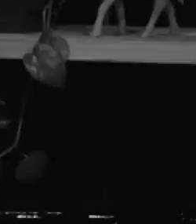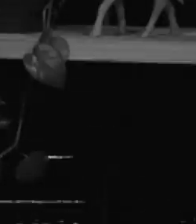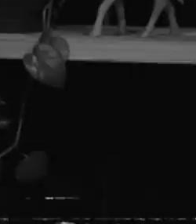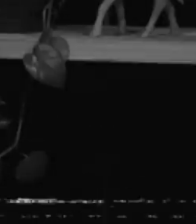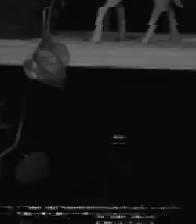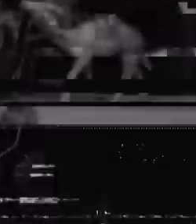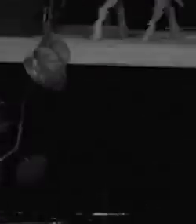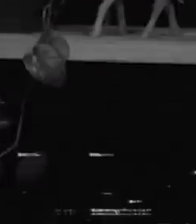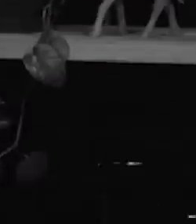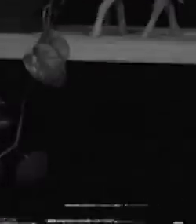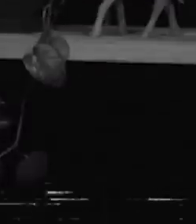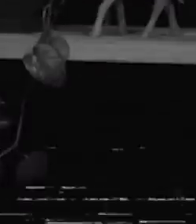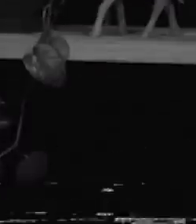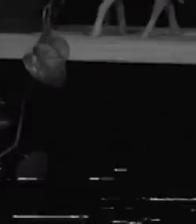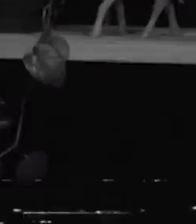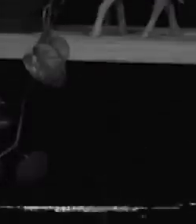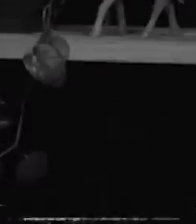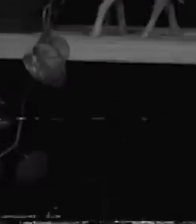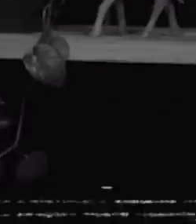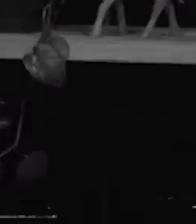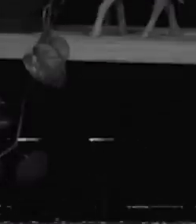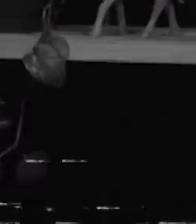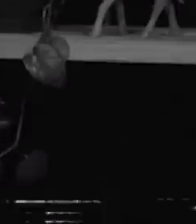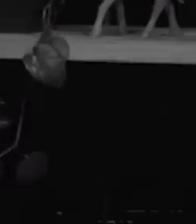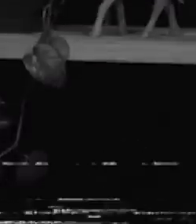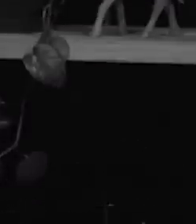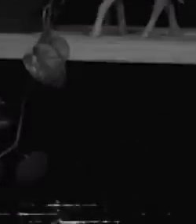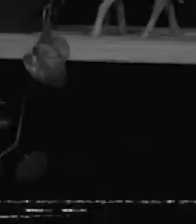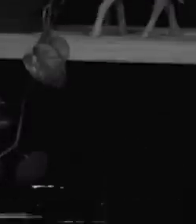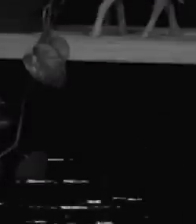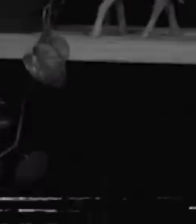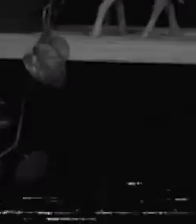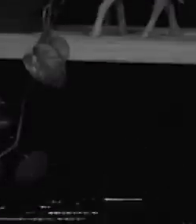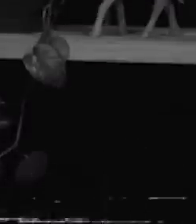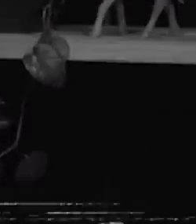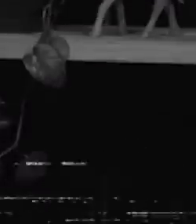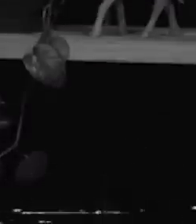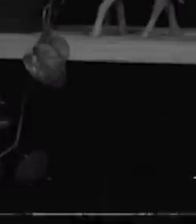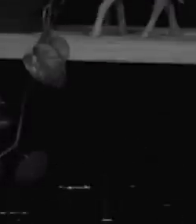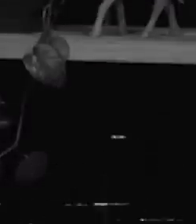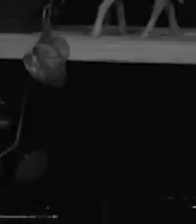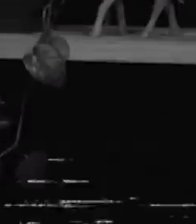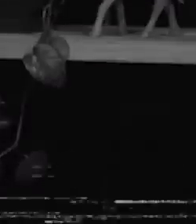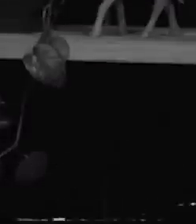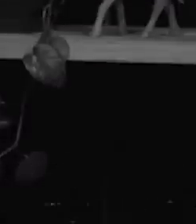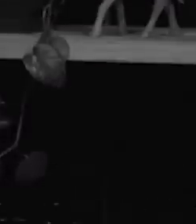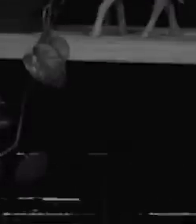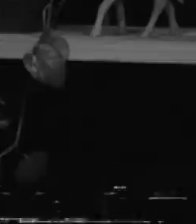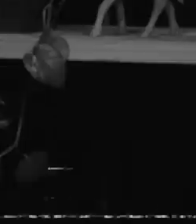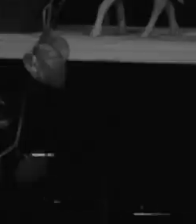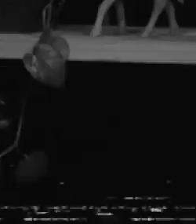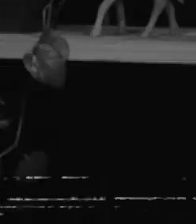até dia qual 17 de setembro o link tá no QR Code E na descrição do vídeo Então aproveita